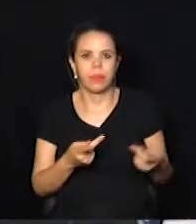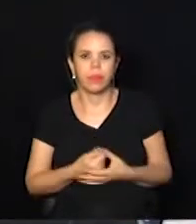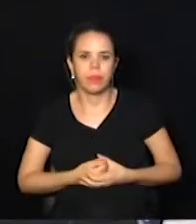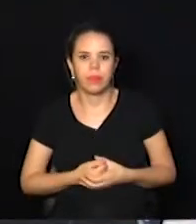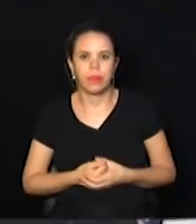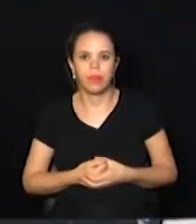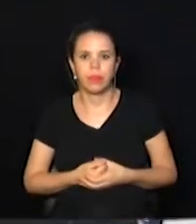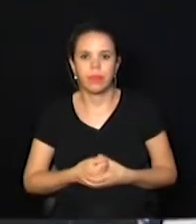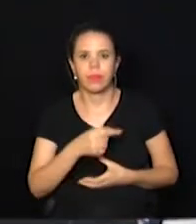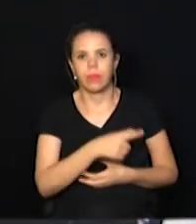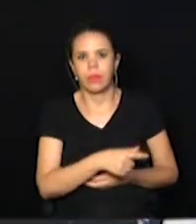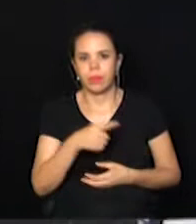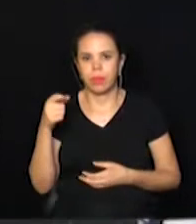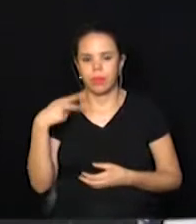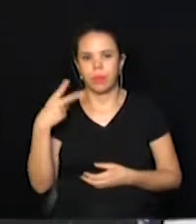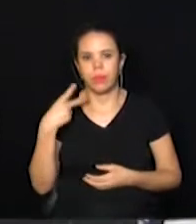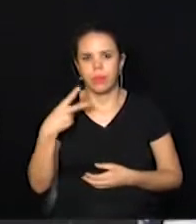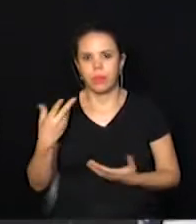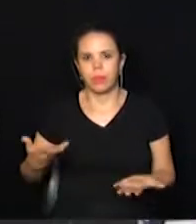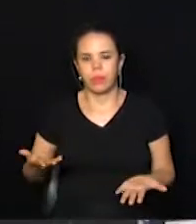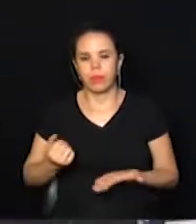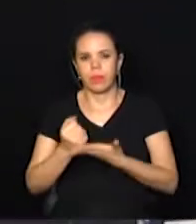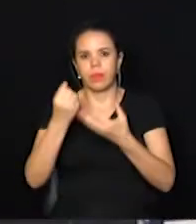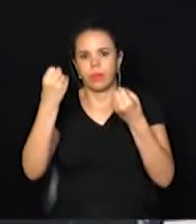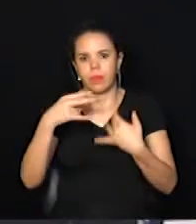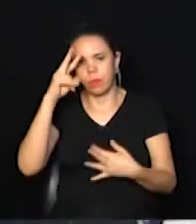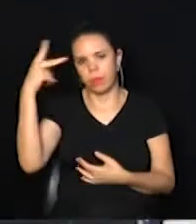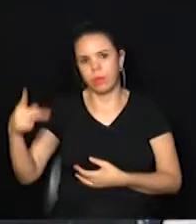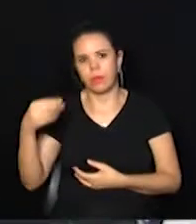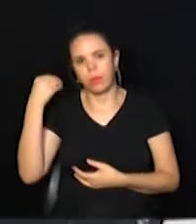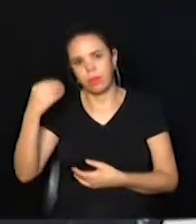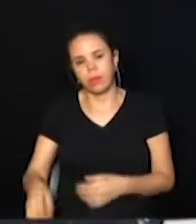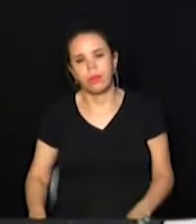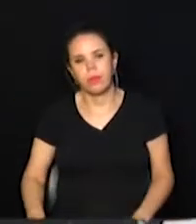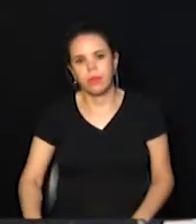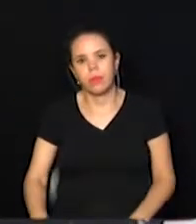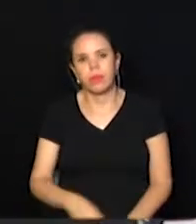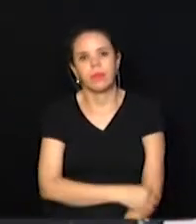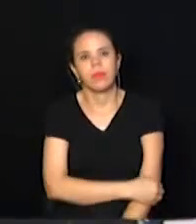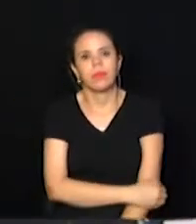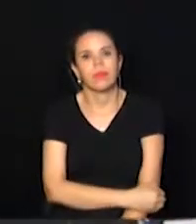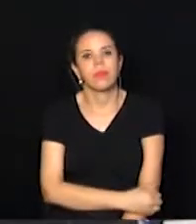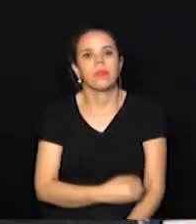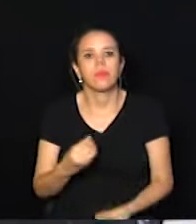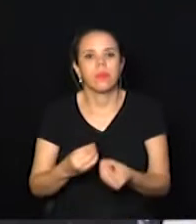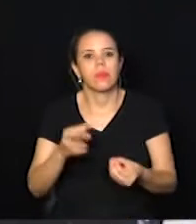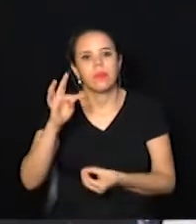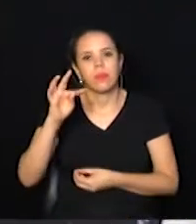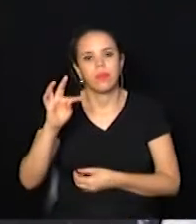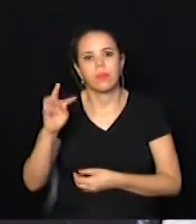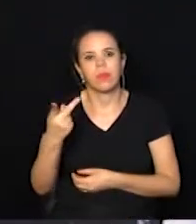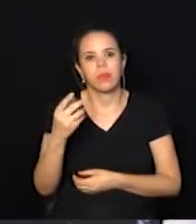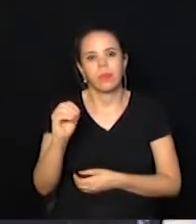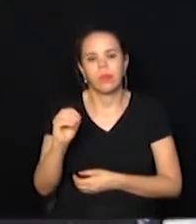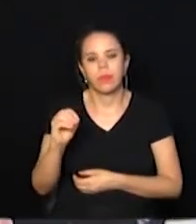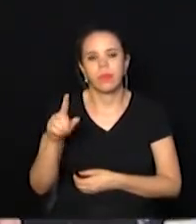nosso ex-vereador aqui para ajudar a contar essa história, para fazer contribuições de como que o Toninho era, de como